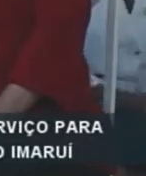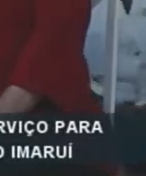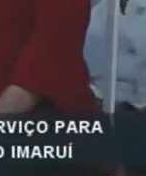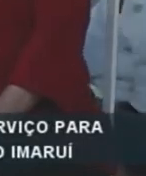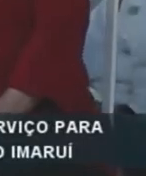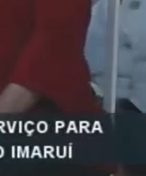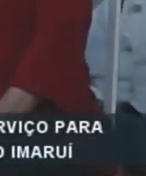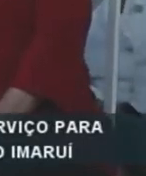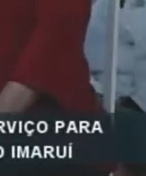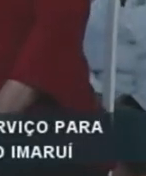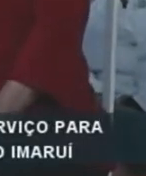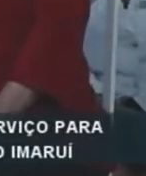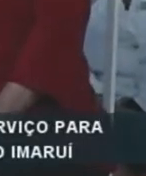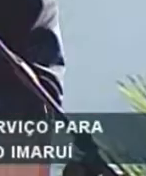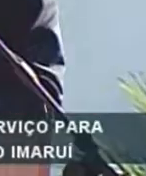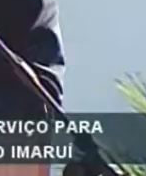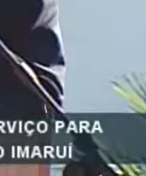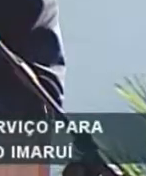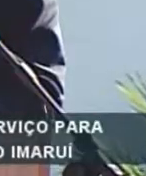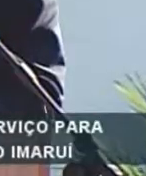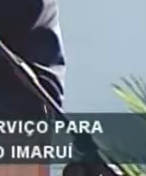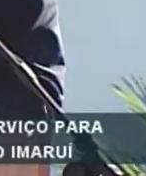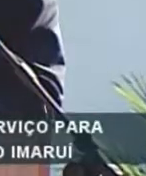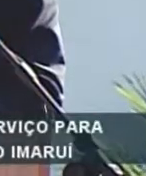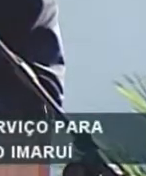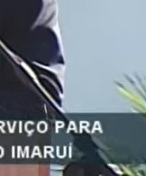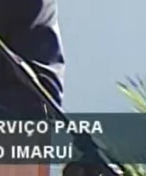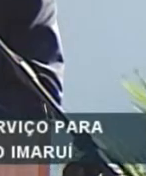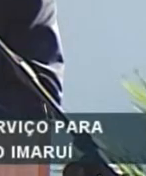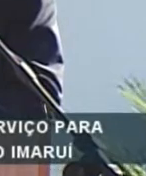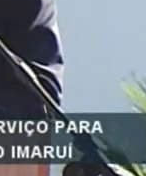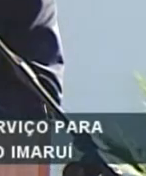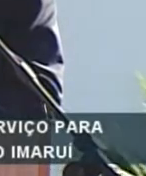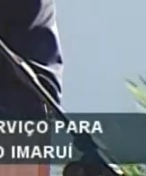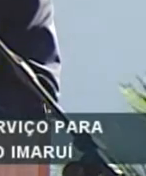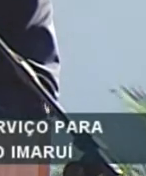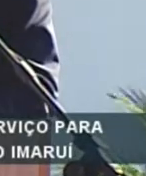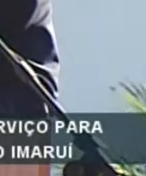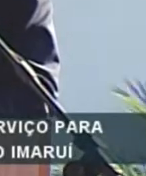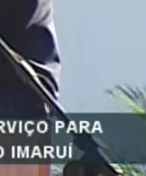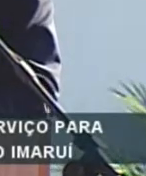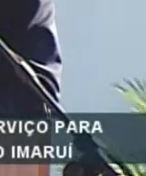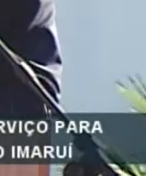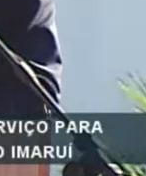de Anita Garibaldi nos livros dos Heróis da Pátria. Presidente Dilma,